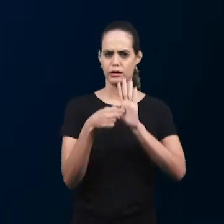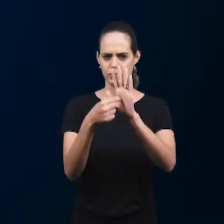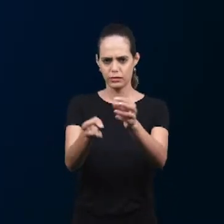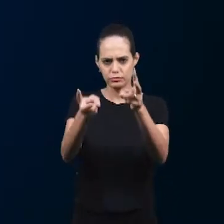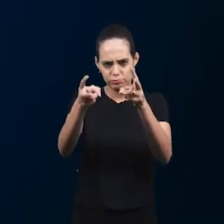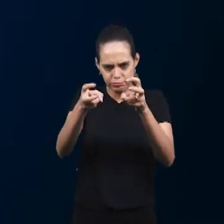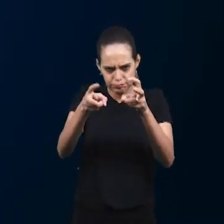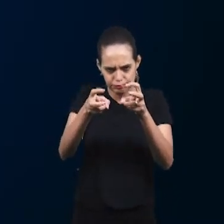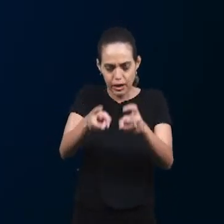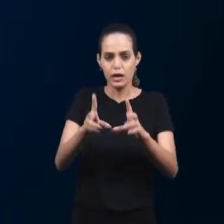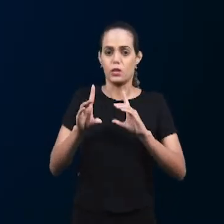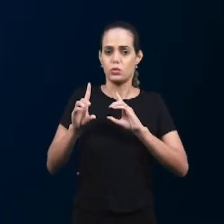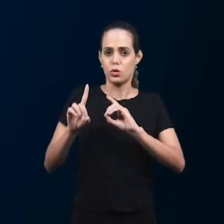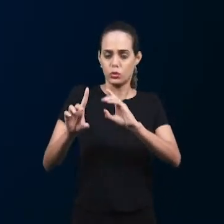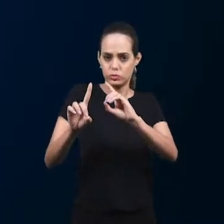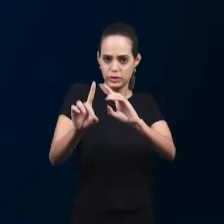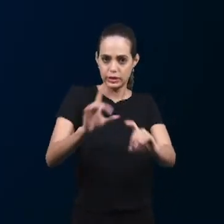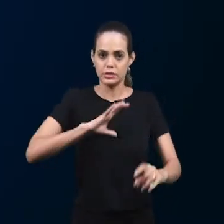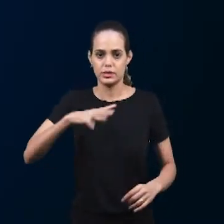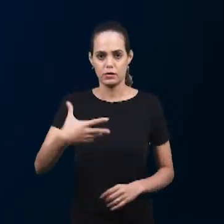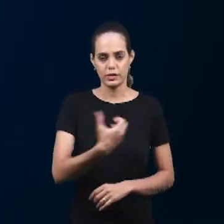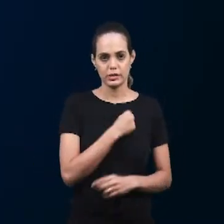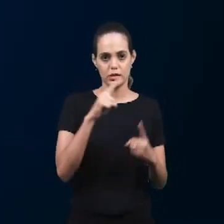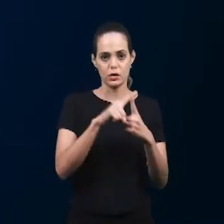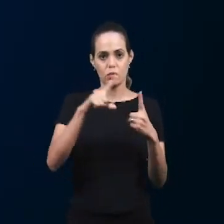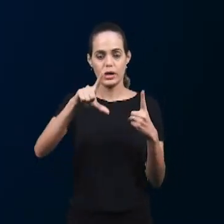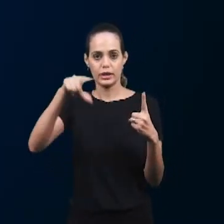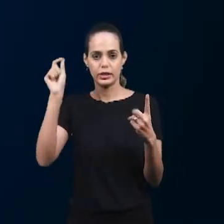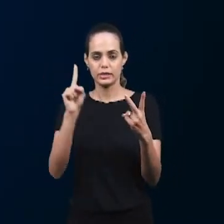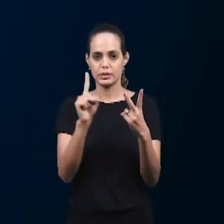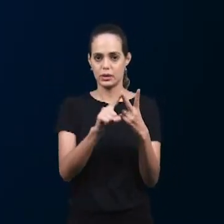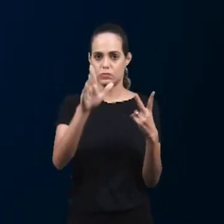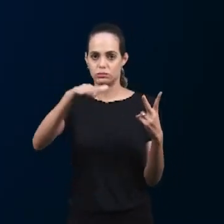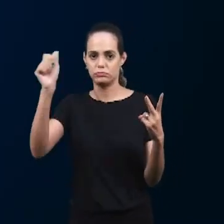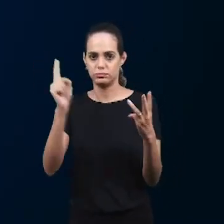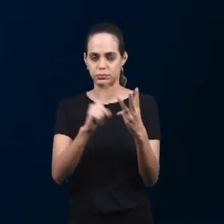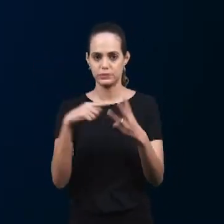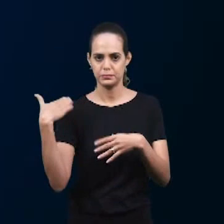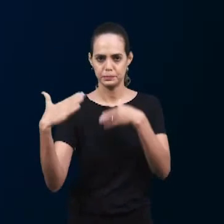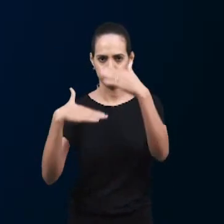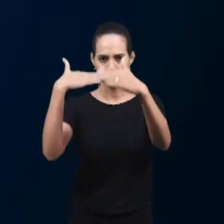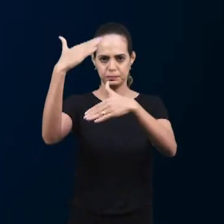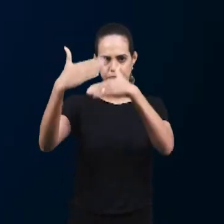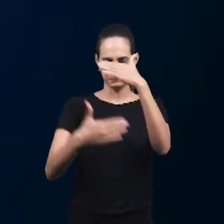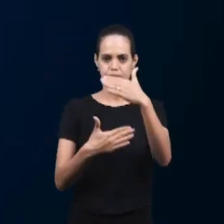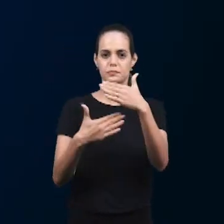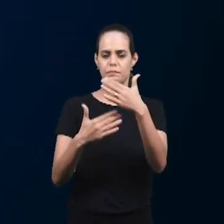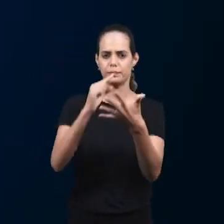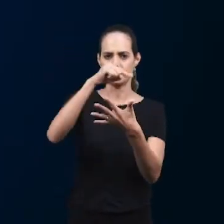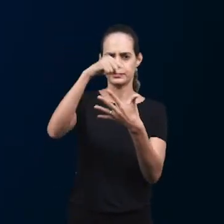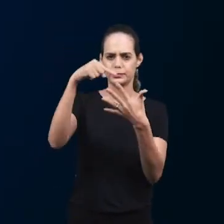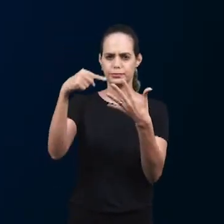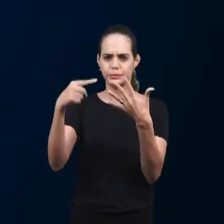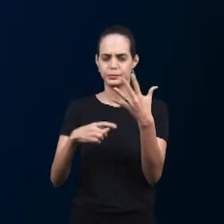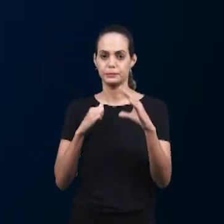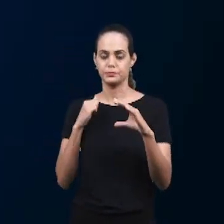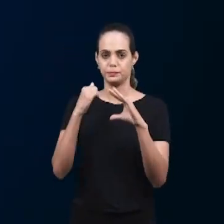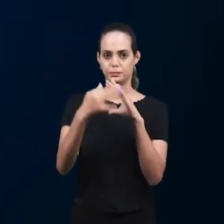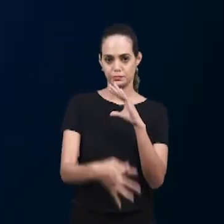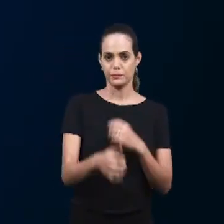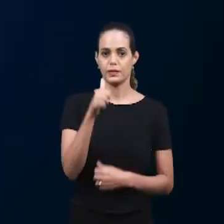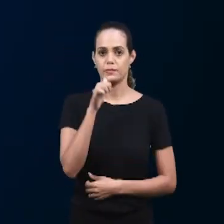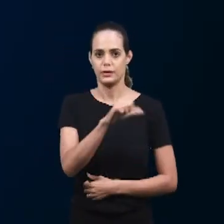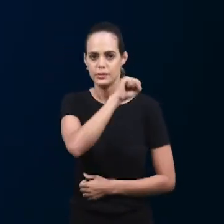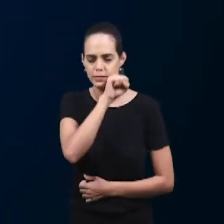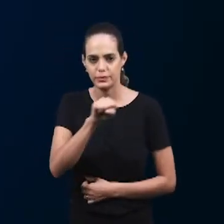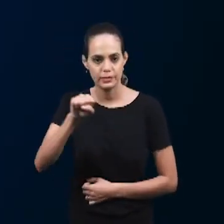em que devemos identificar a doutrina de salvação quanto à eleição, o chamado e o processo, resolvi destacar esses aspectos na história